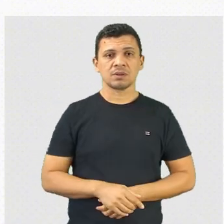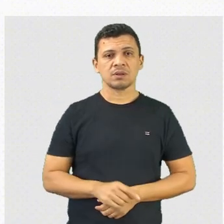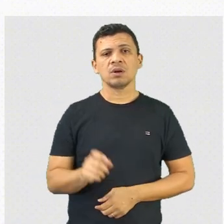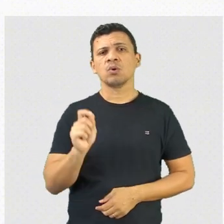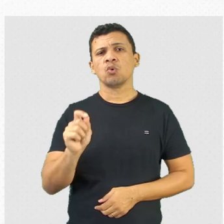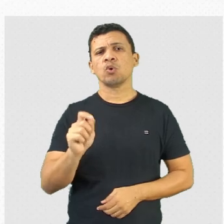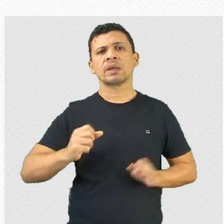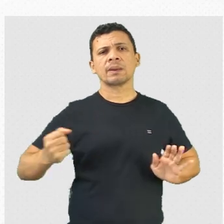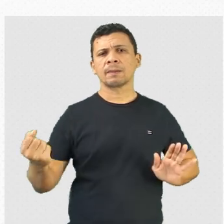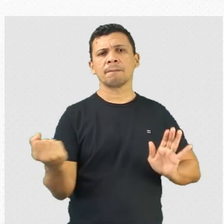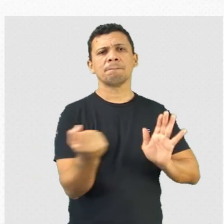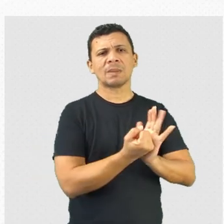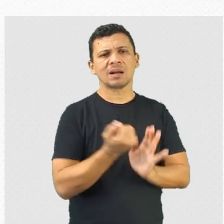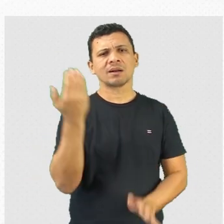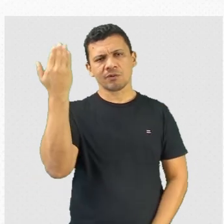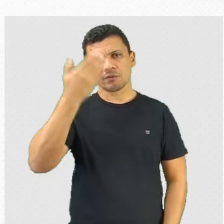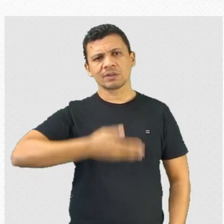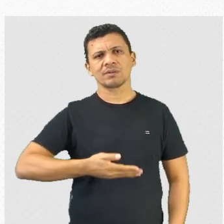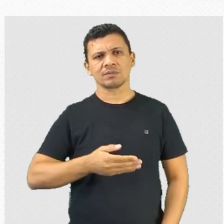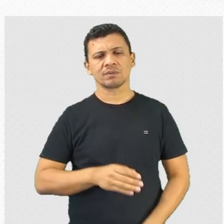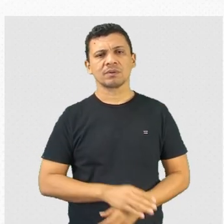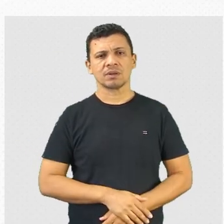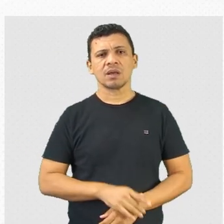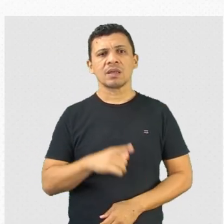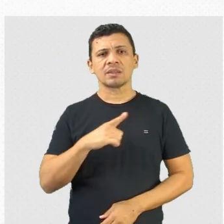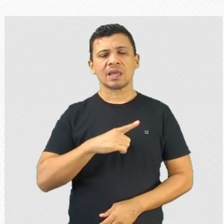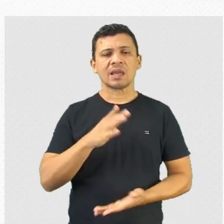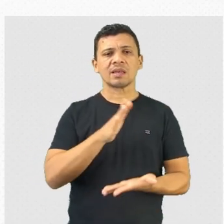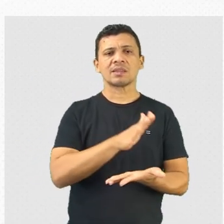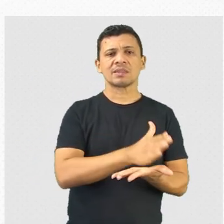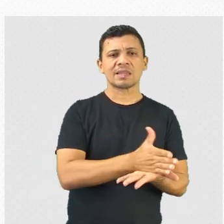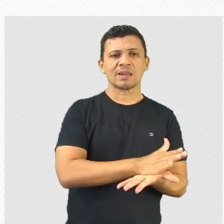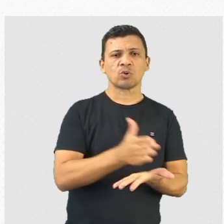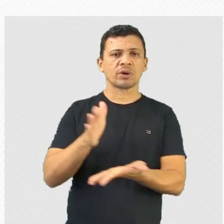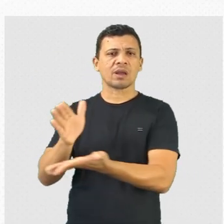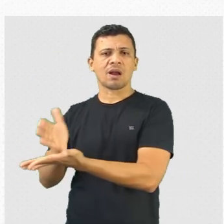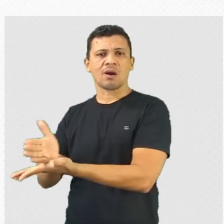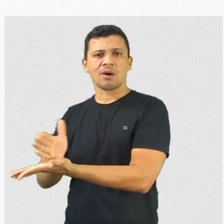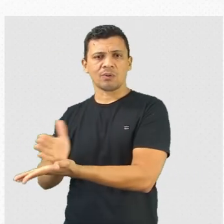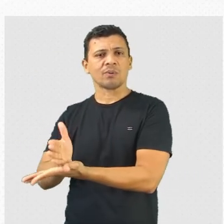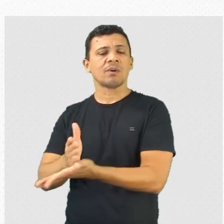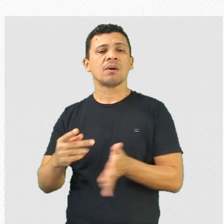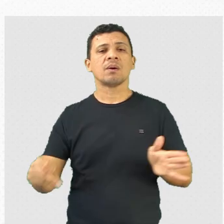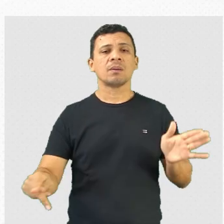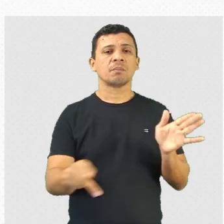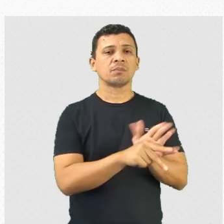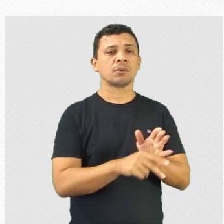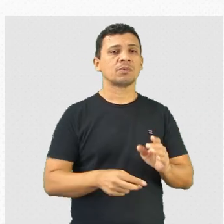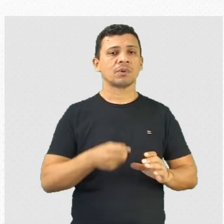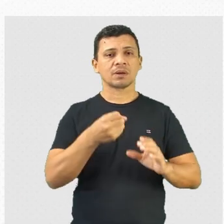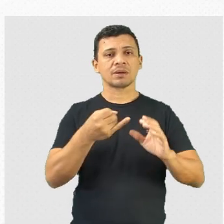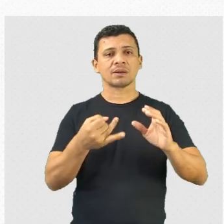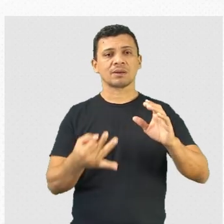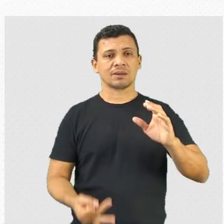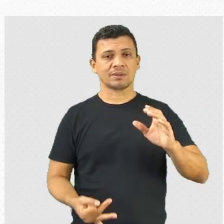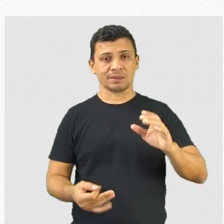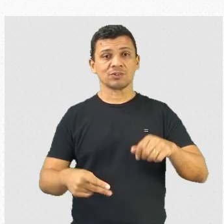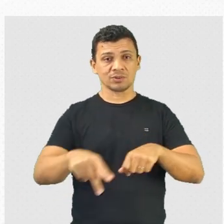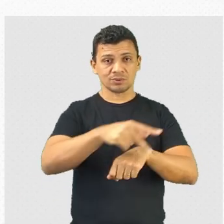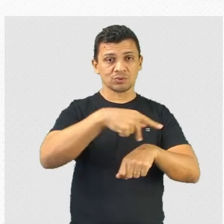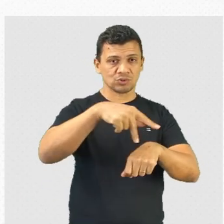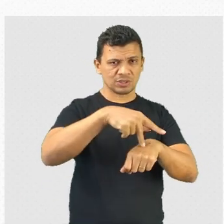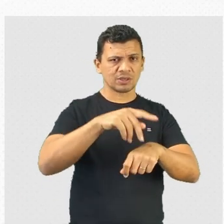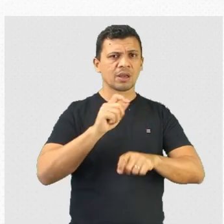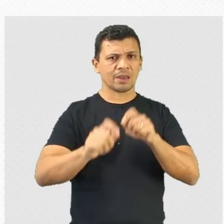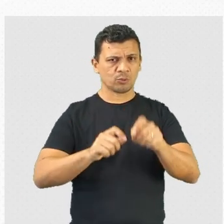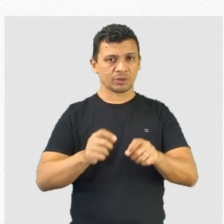marcava efetivamente a delimitação territorial, né, que faz parte de uma característica dos estados-nação, era